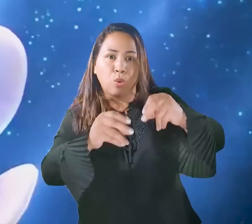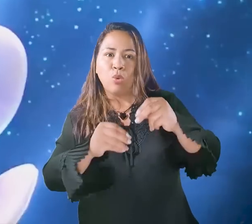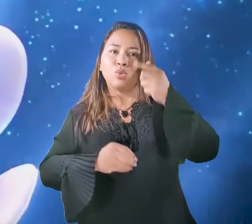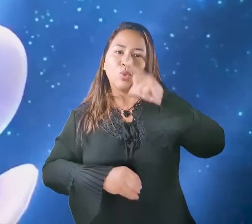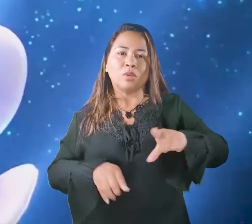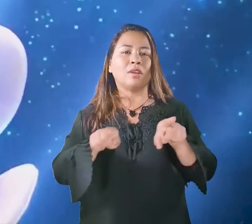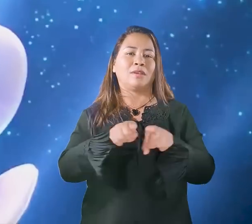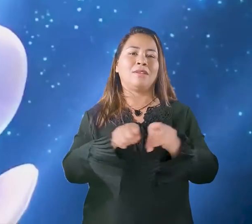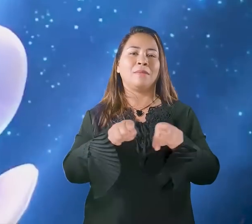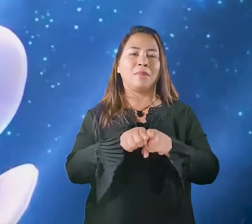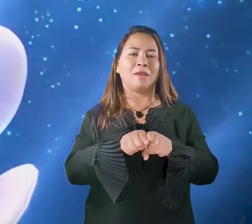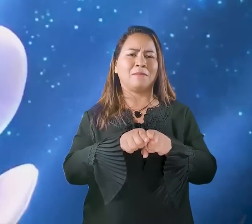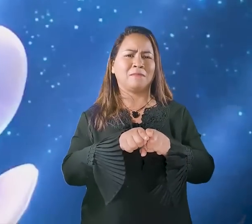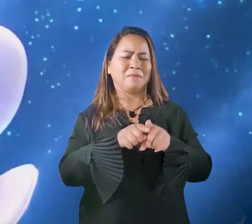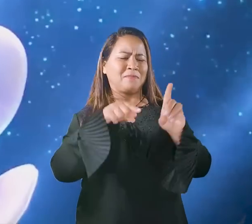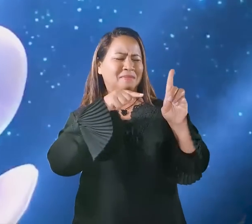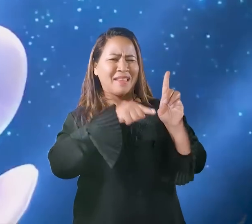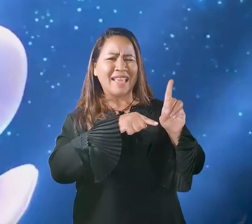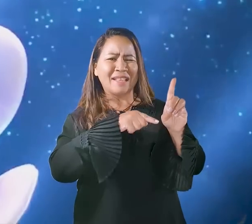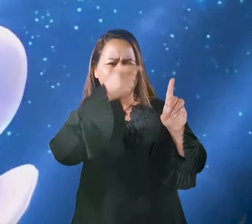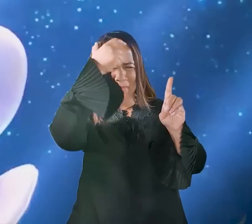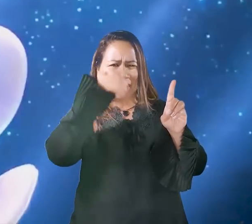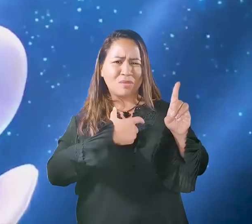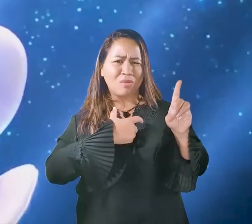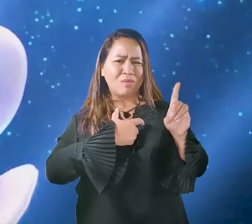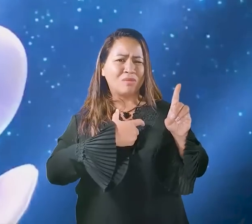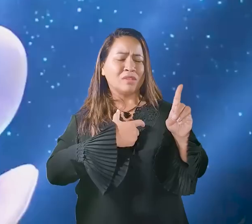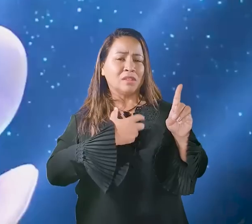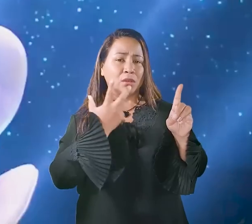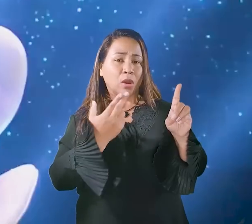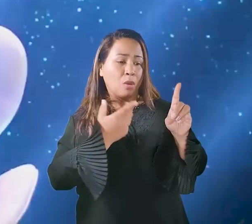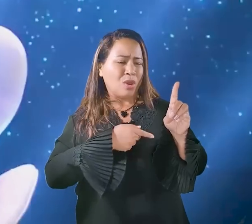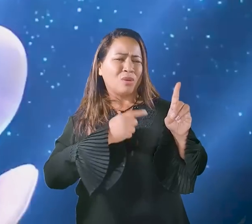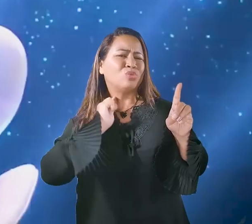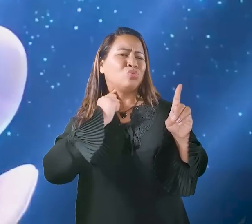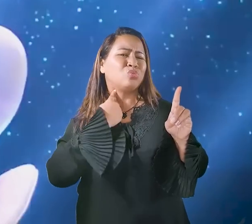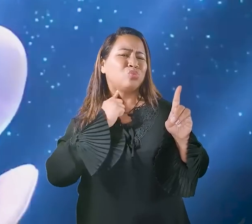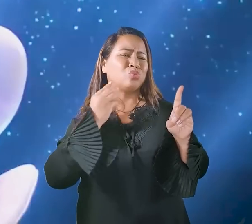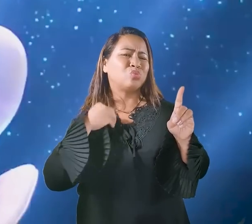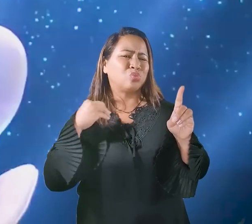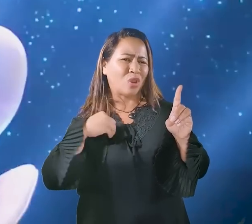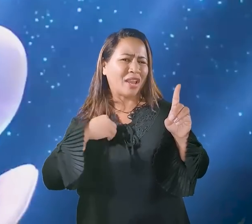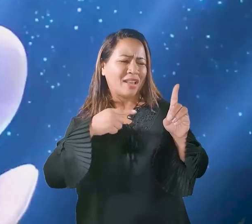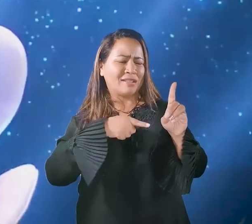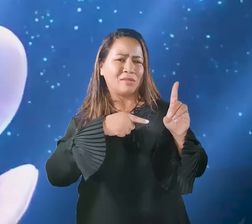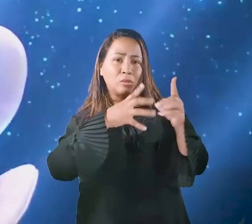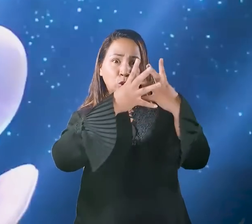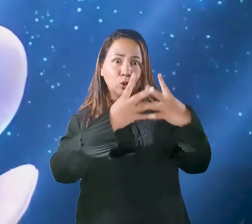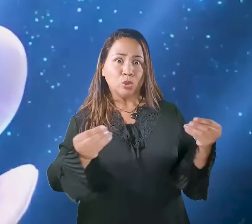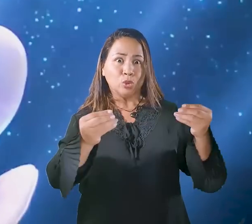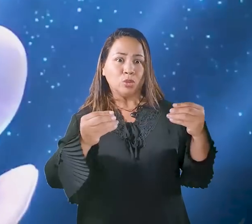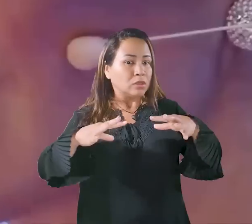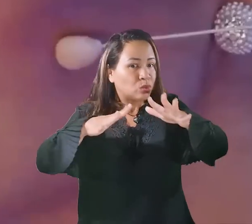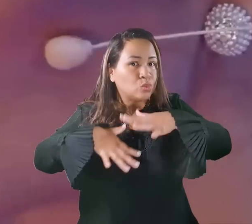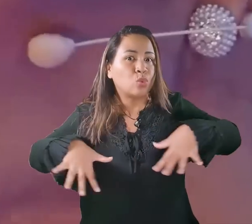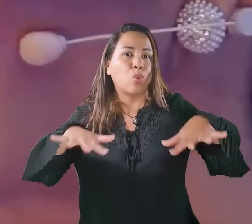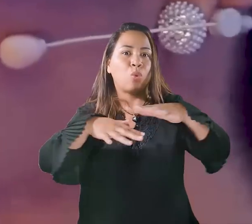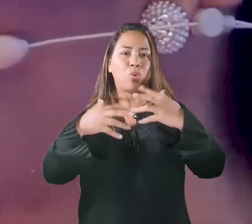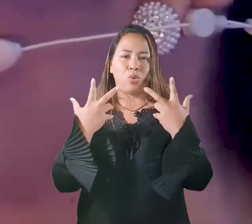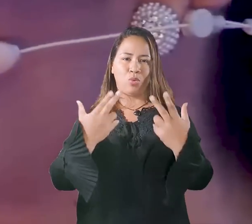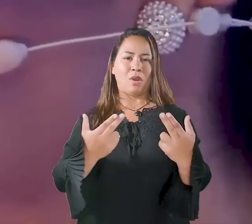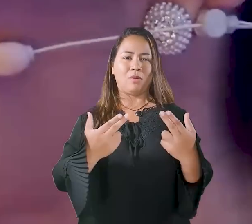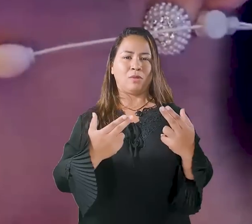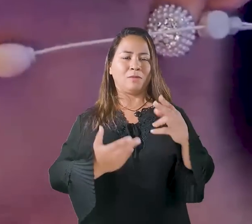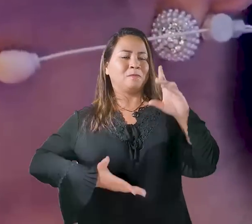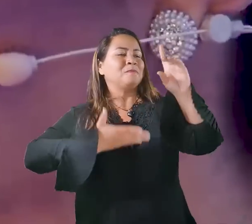O lixo de um é o lixo de todos nós. Consciência, presença divina de luz.